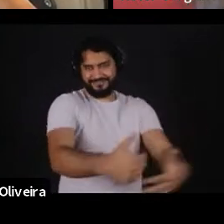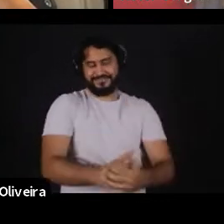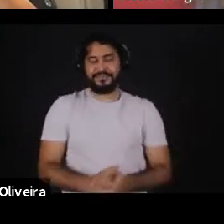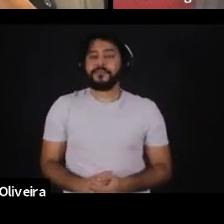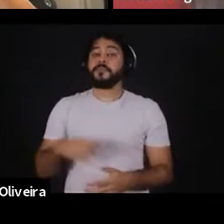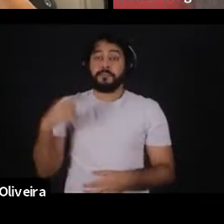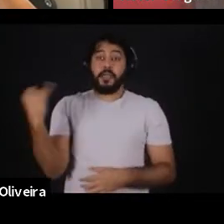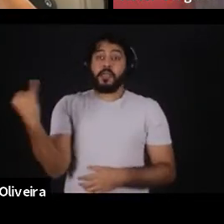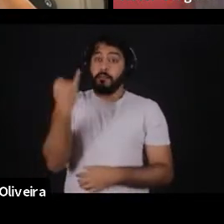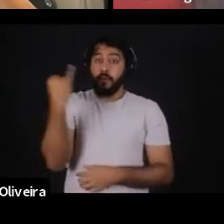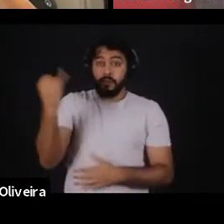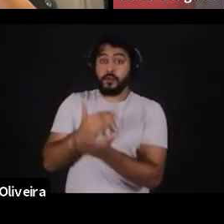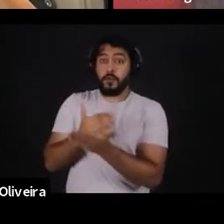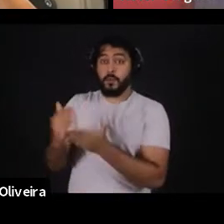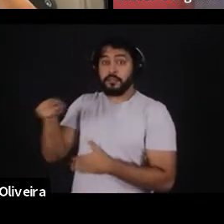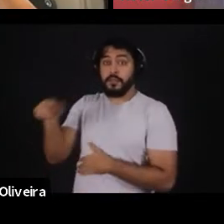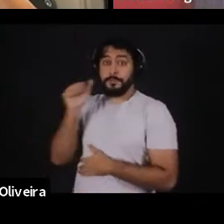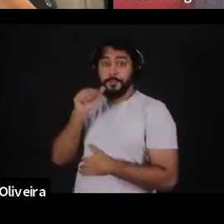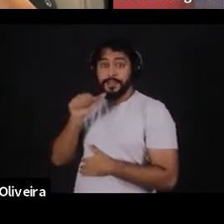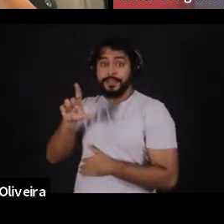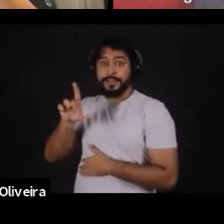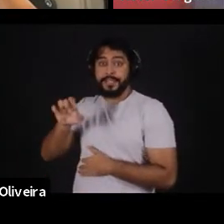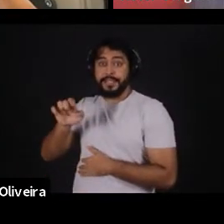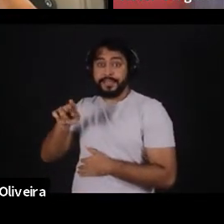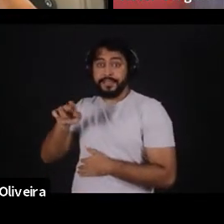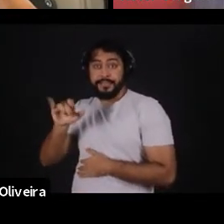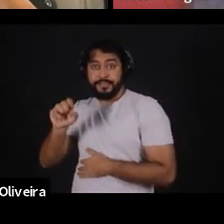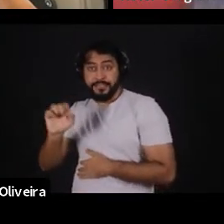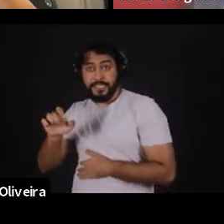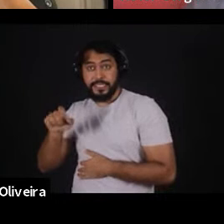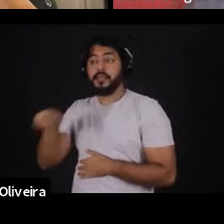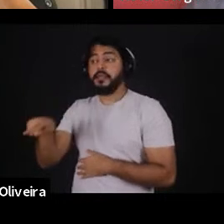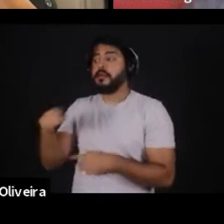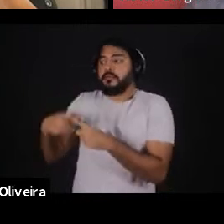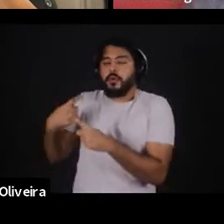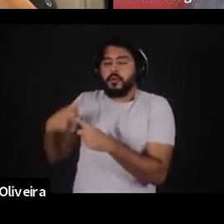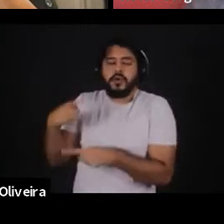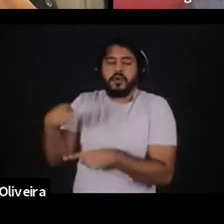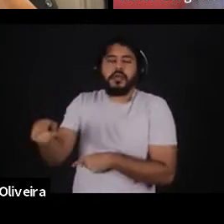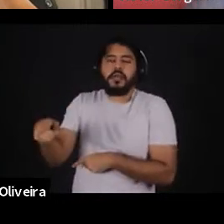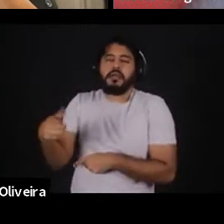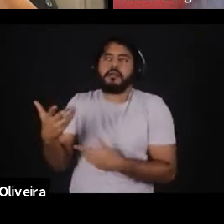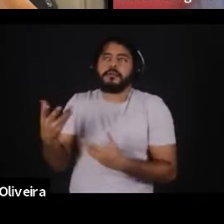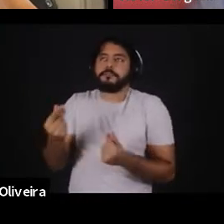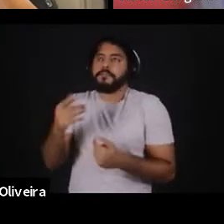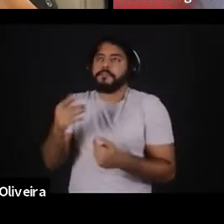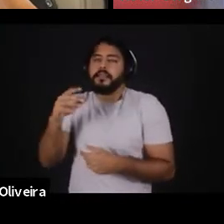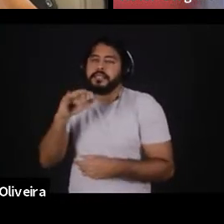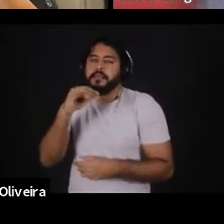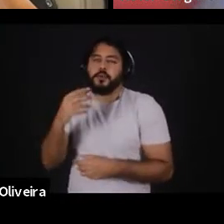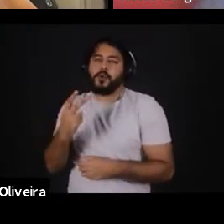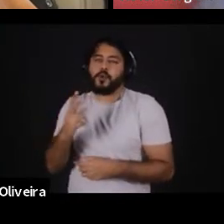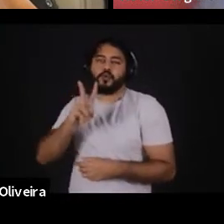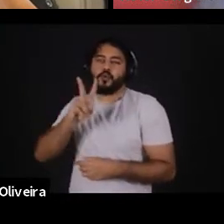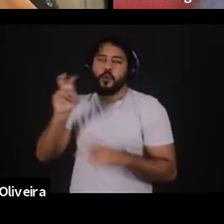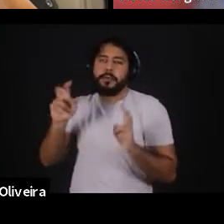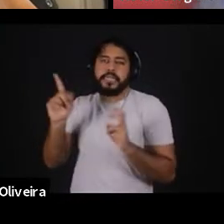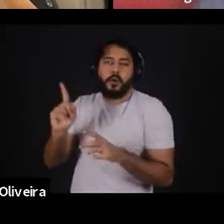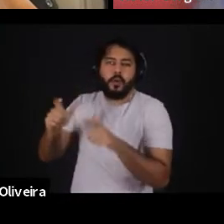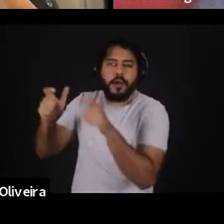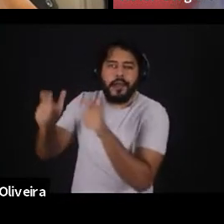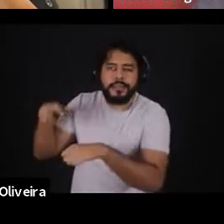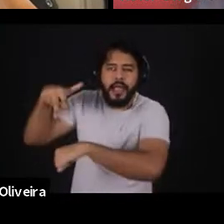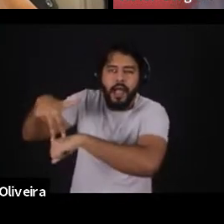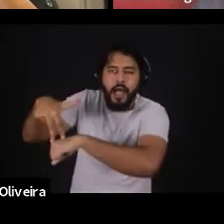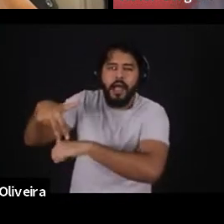começar com a Denise, porque tem uma ideia de não localidade e da diferença sem a separabilidade que era importante para a